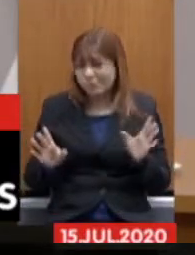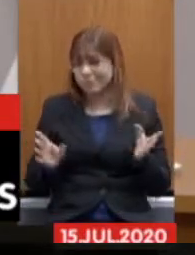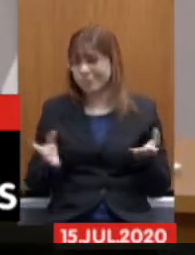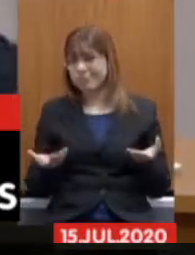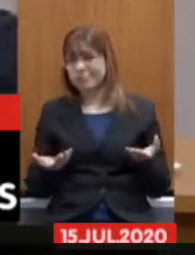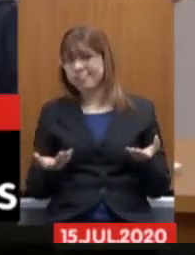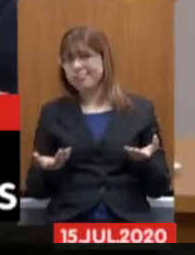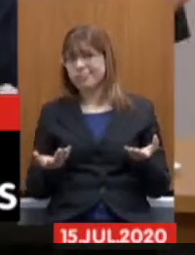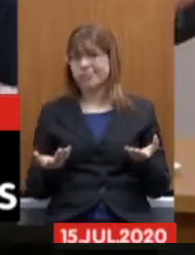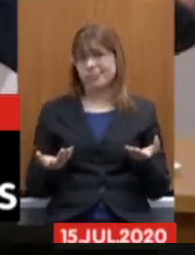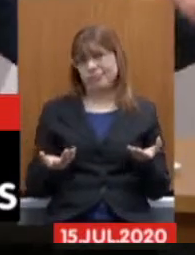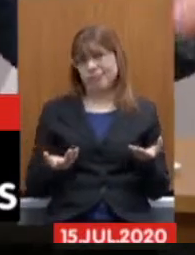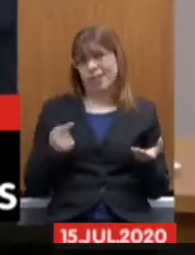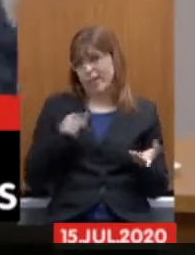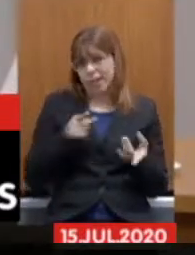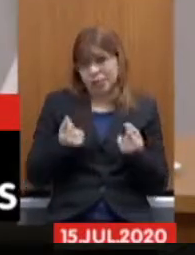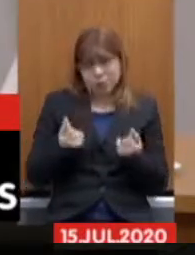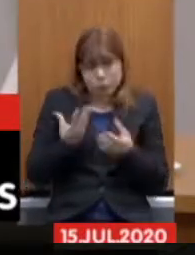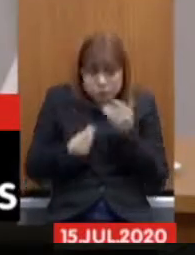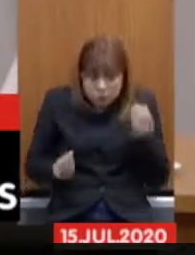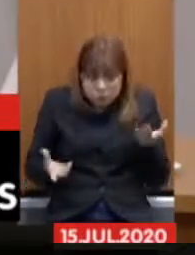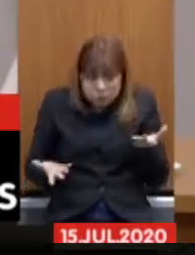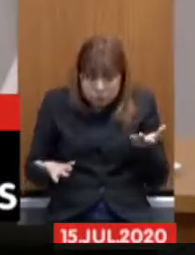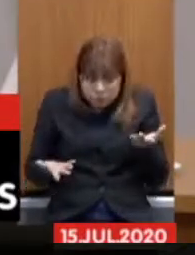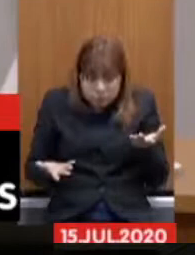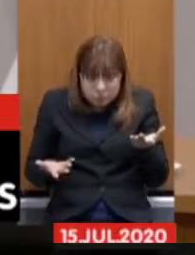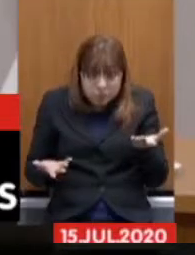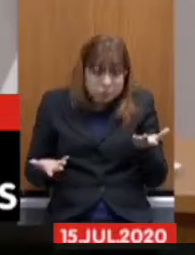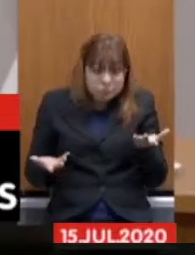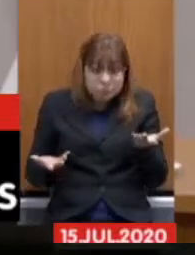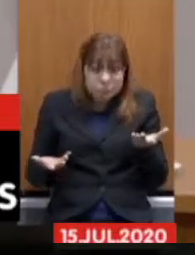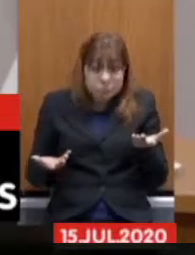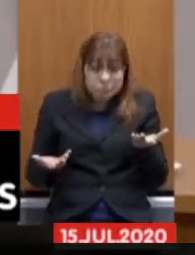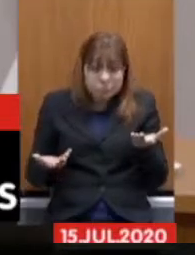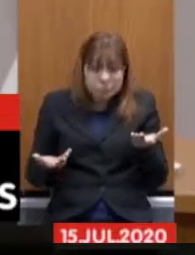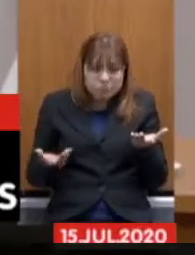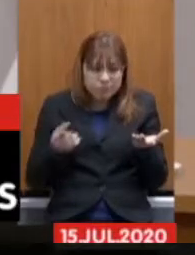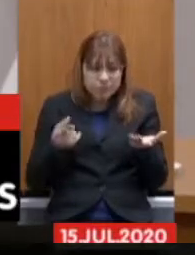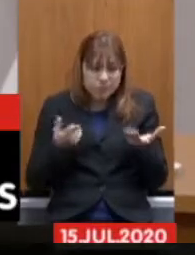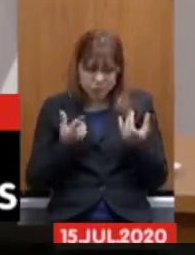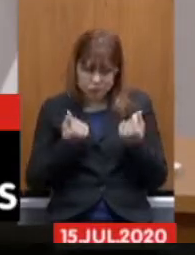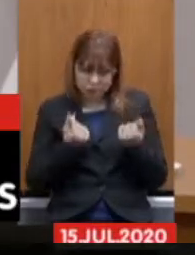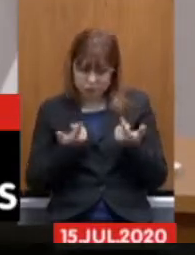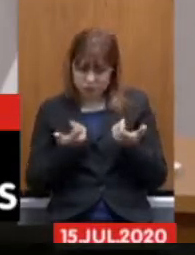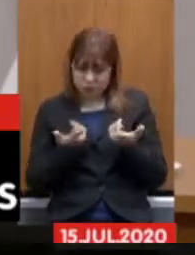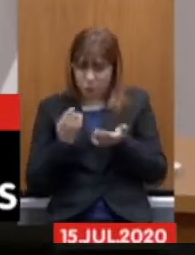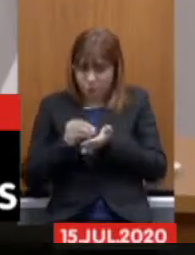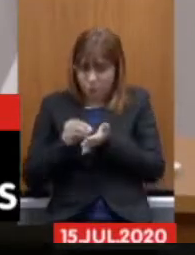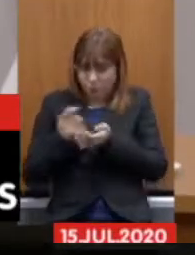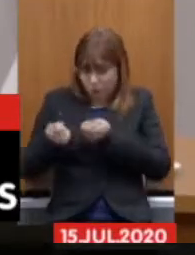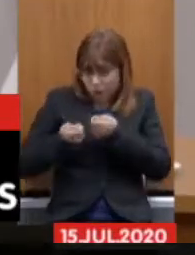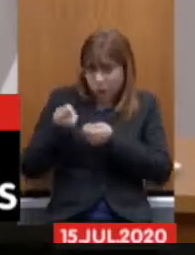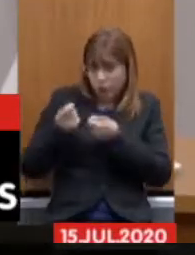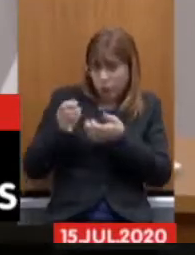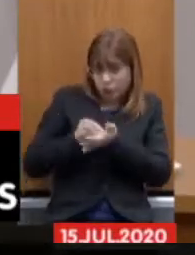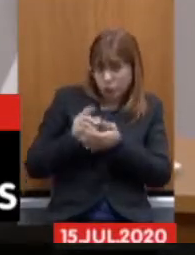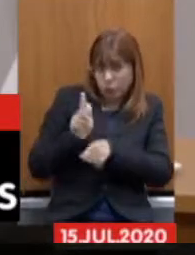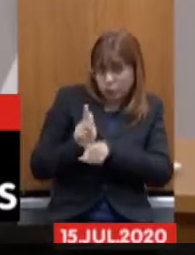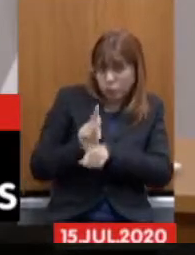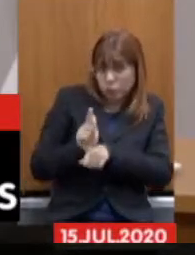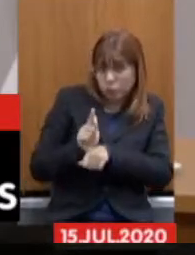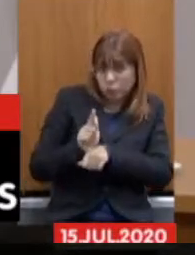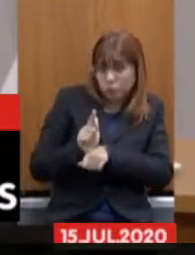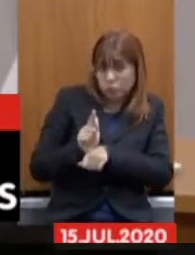ele esse dinheiro sumiu e esse dinheiro foi mal gerido pelo estado